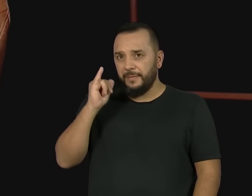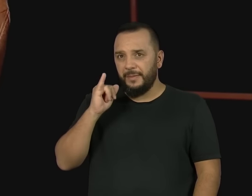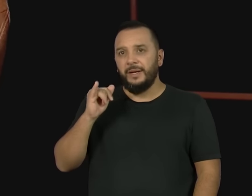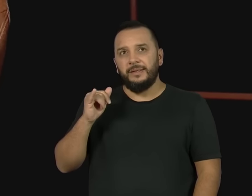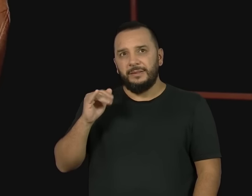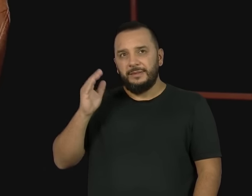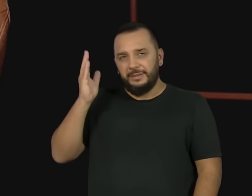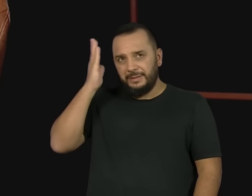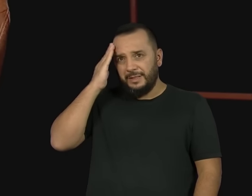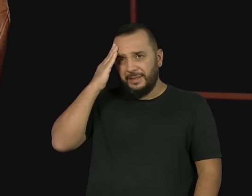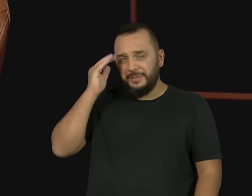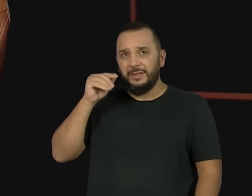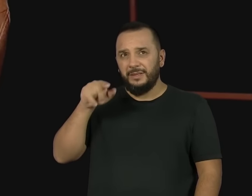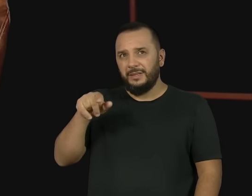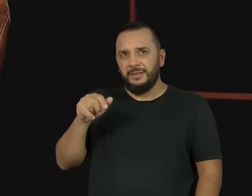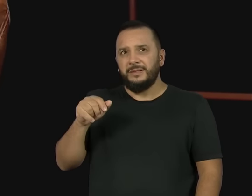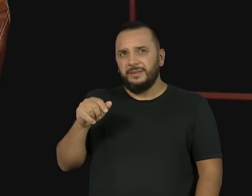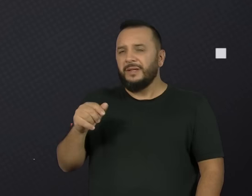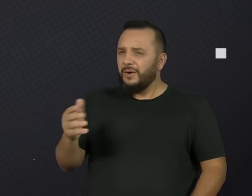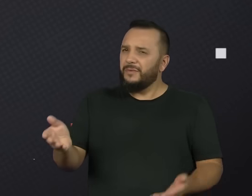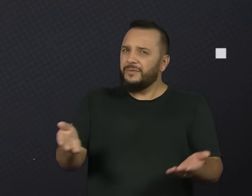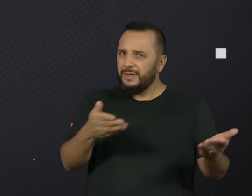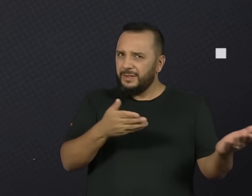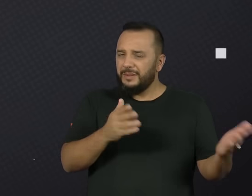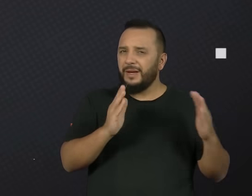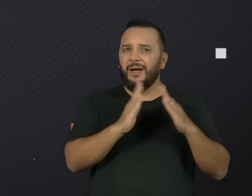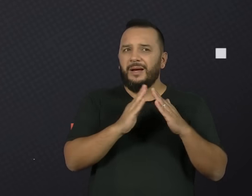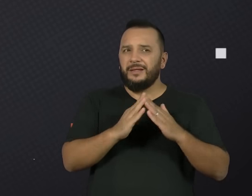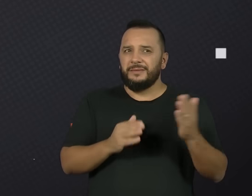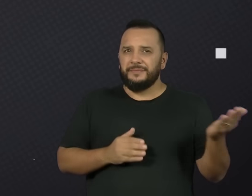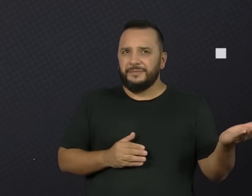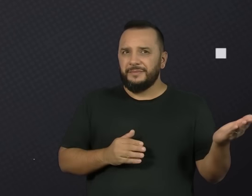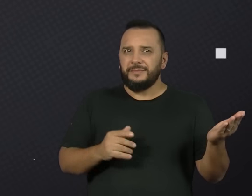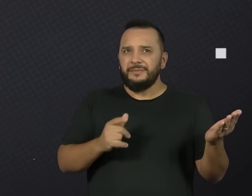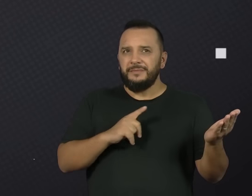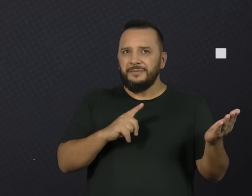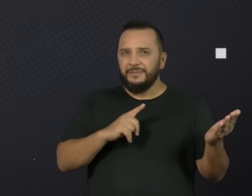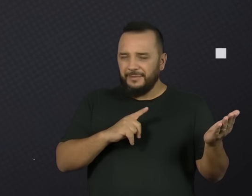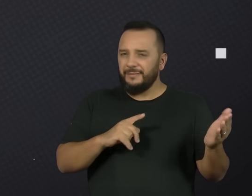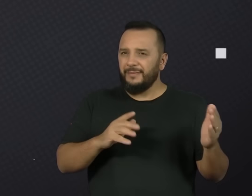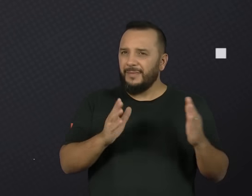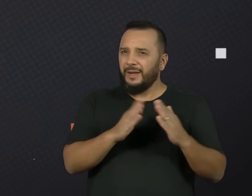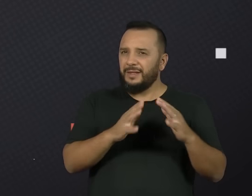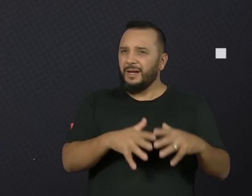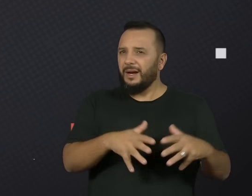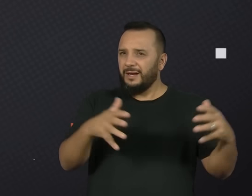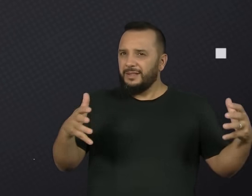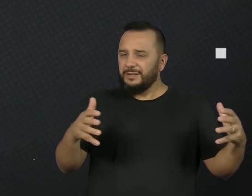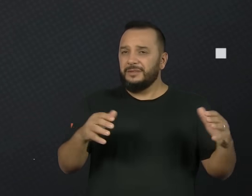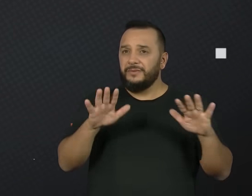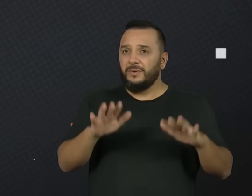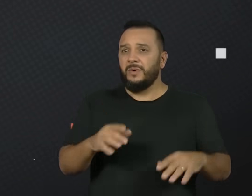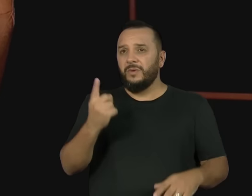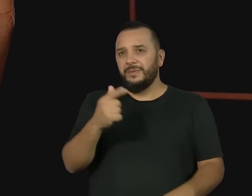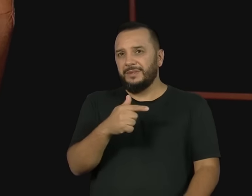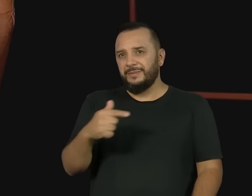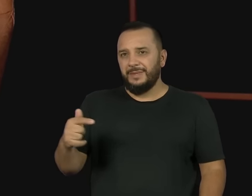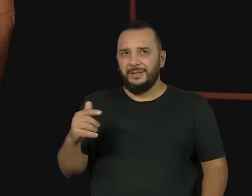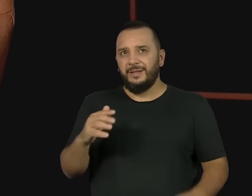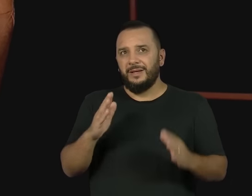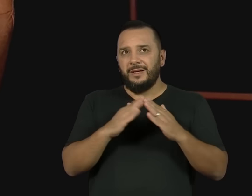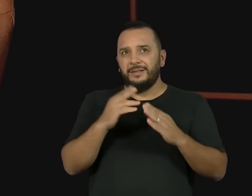tinham ficado sem, então disse, então vem para casa. Eles tinham um andar inteiro. Eles ficaram uma semana na casa do meu